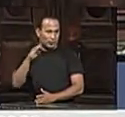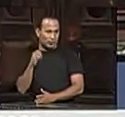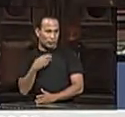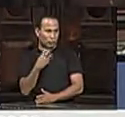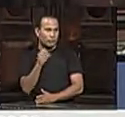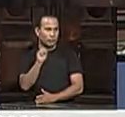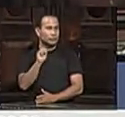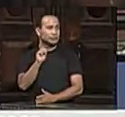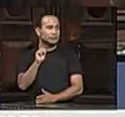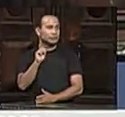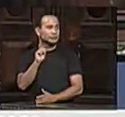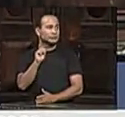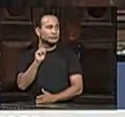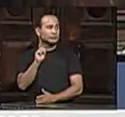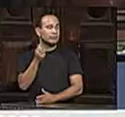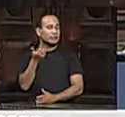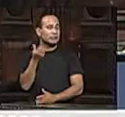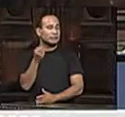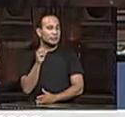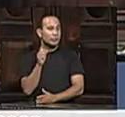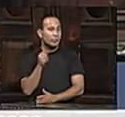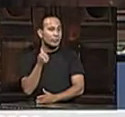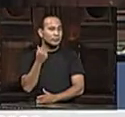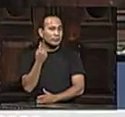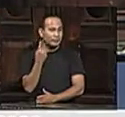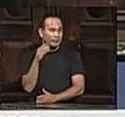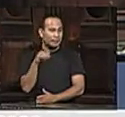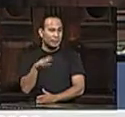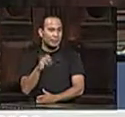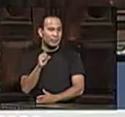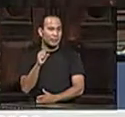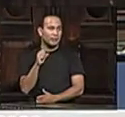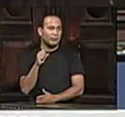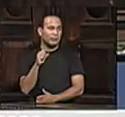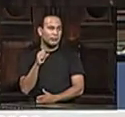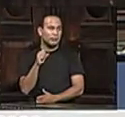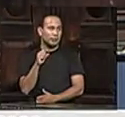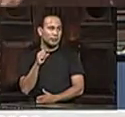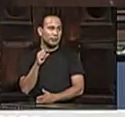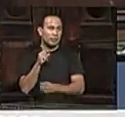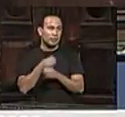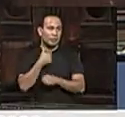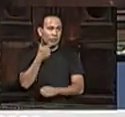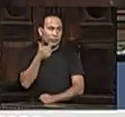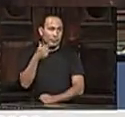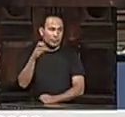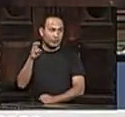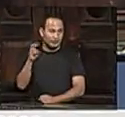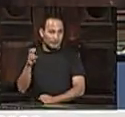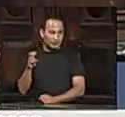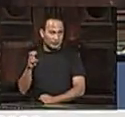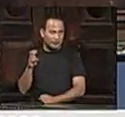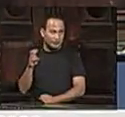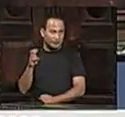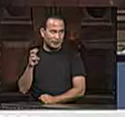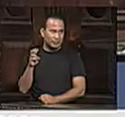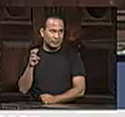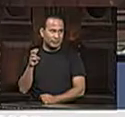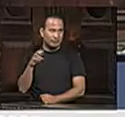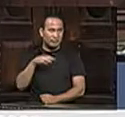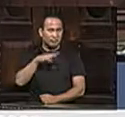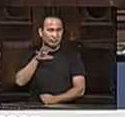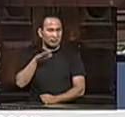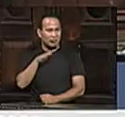De 16, quase 1 bilhão. E de 2015, ainda algo em torno